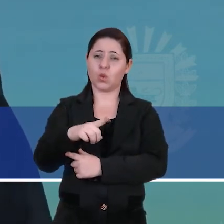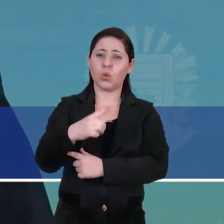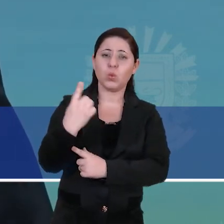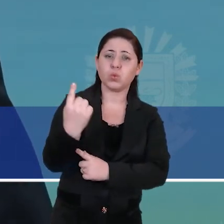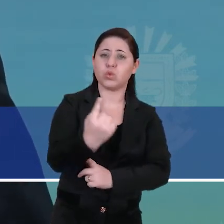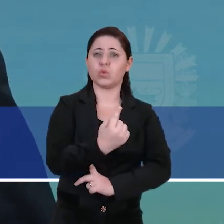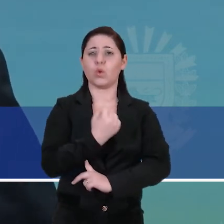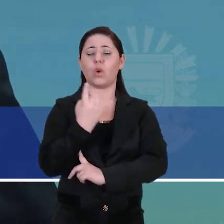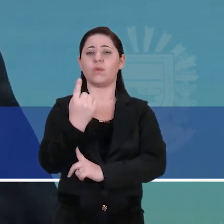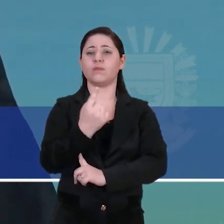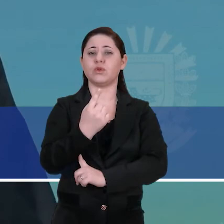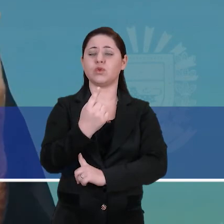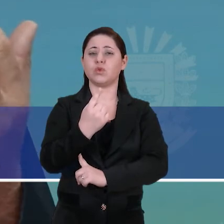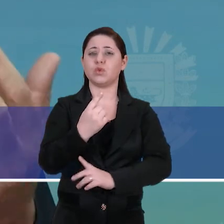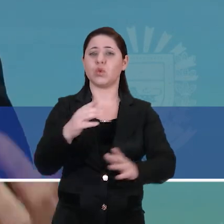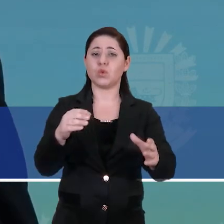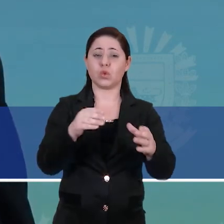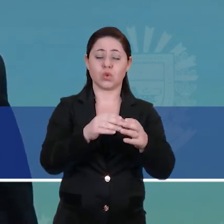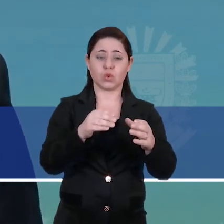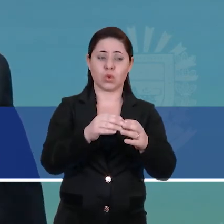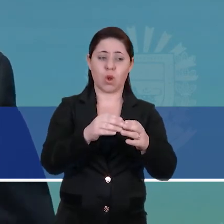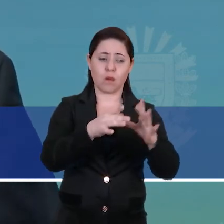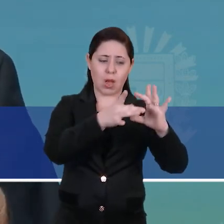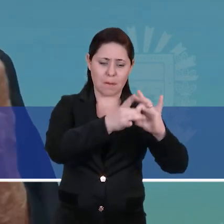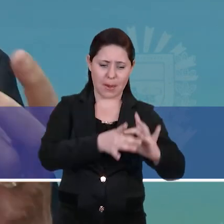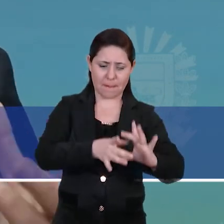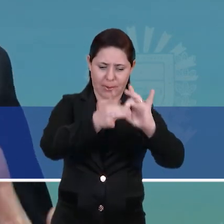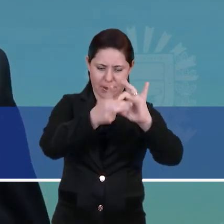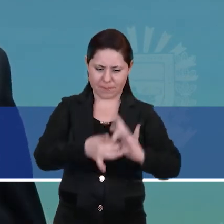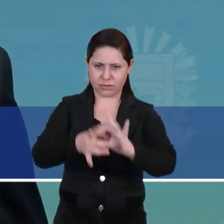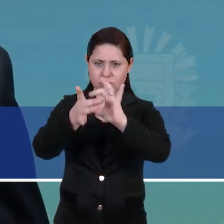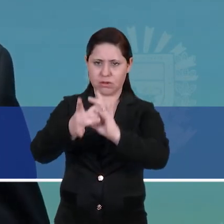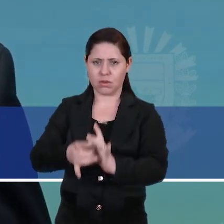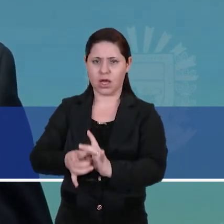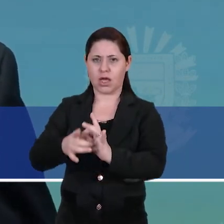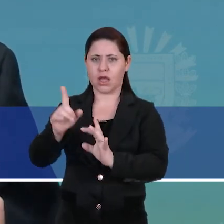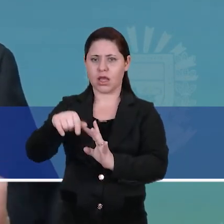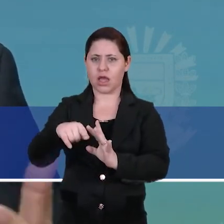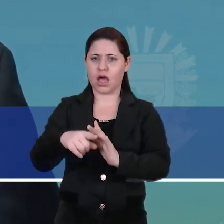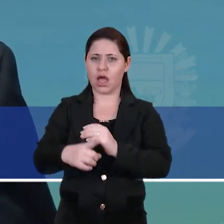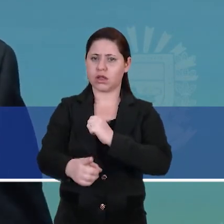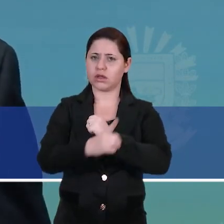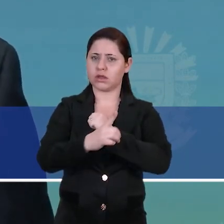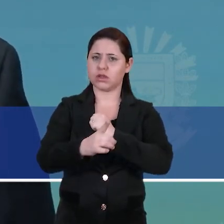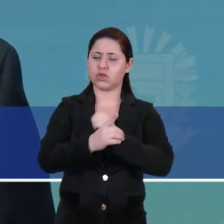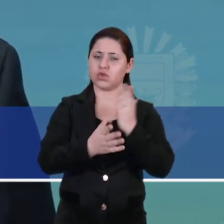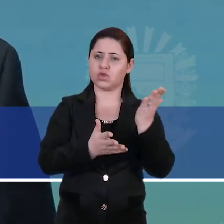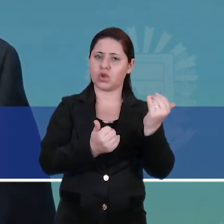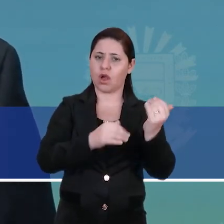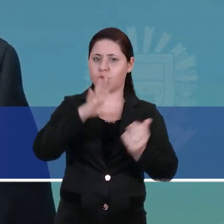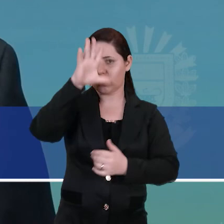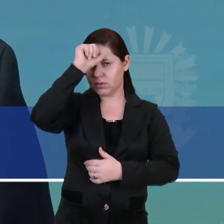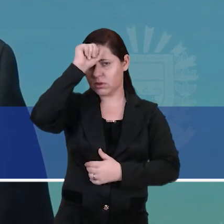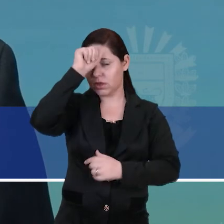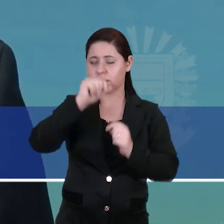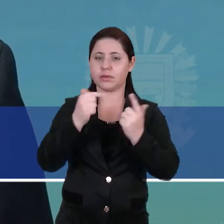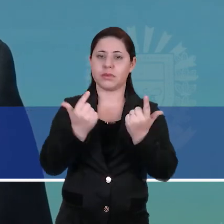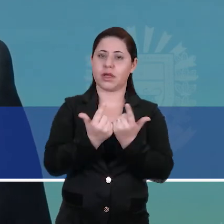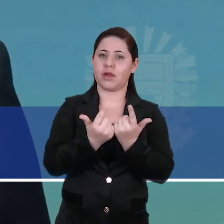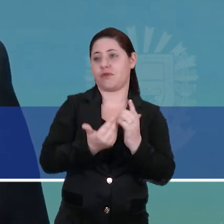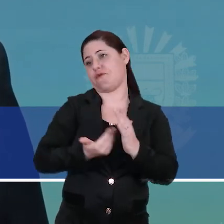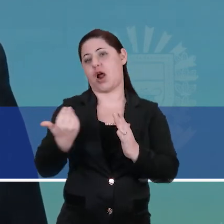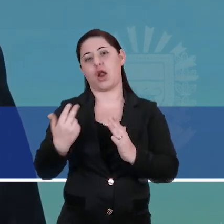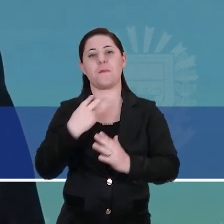é uma das ramificações toda dessa grande teia, que é a teia que atende ao Jovem Aprendiz. A